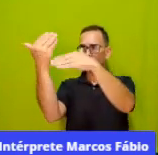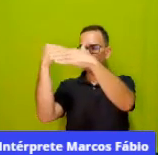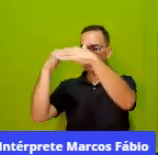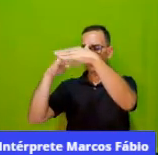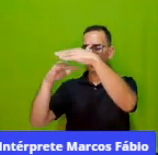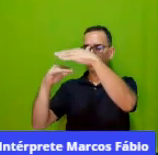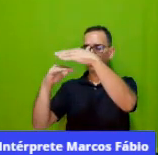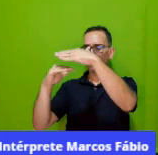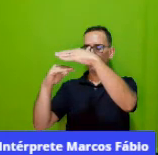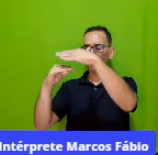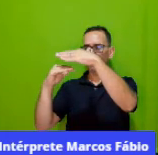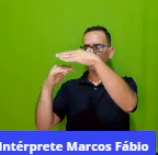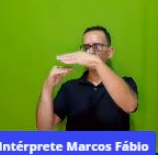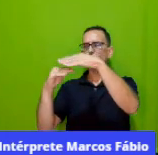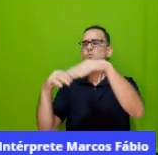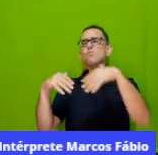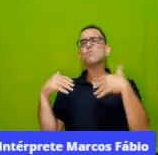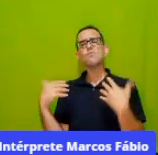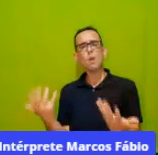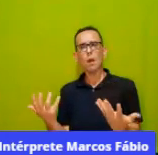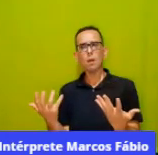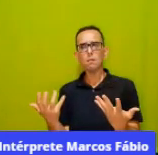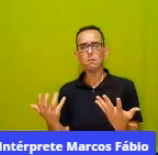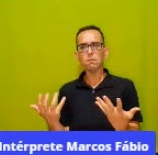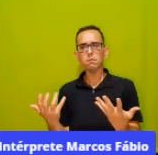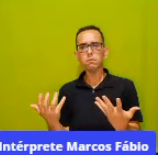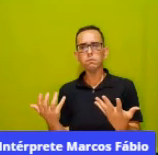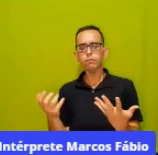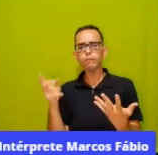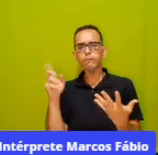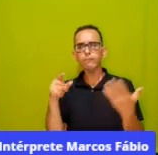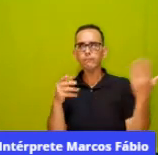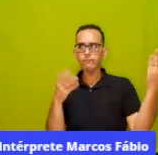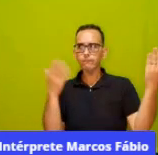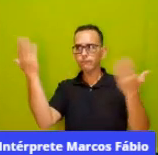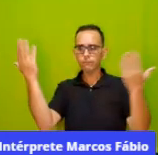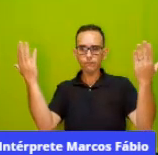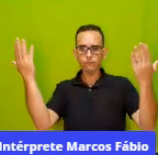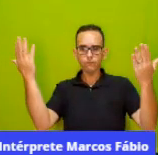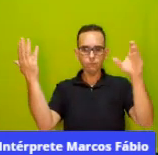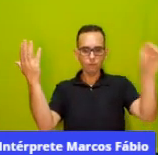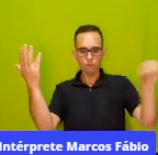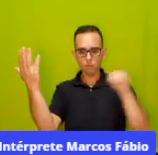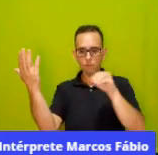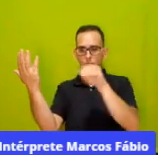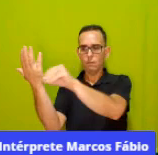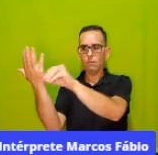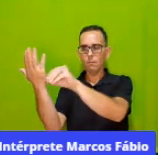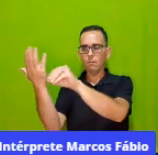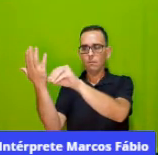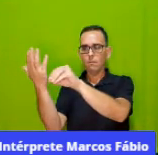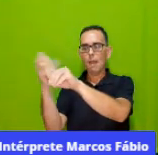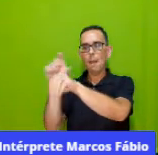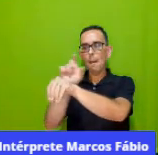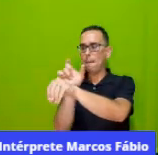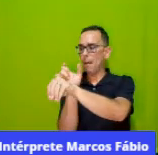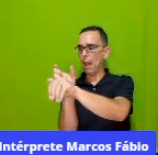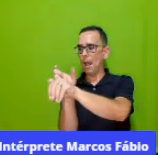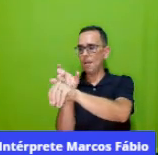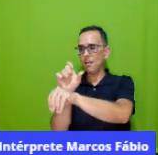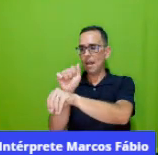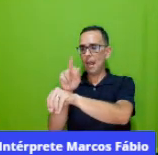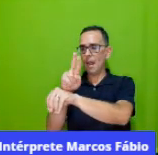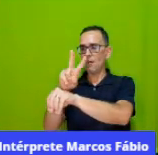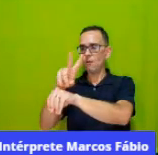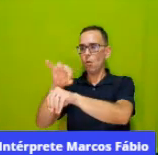Então aqui ele consegue visualizar a árvore. Aí põe para mim a árvore. Qual que é a árvore? A árvore é